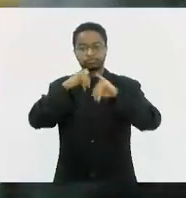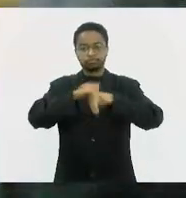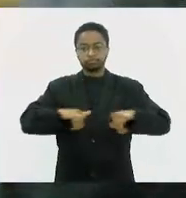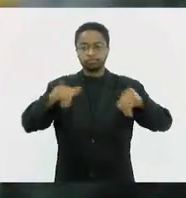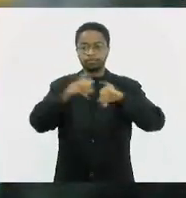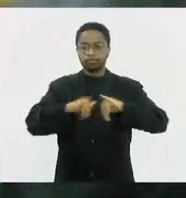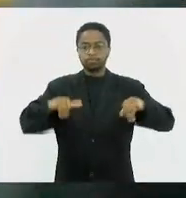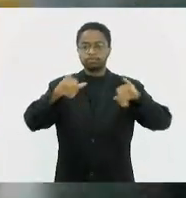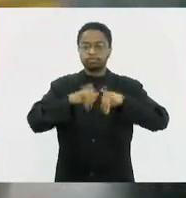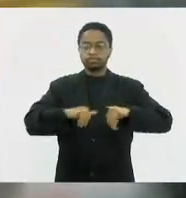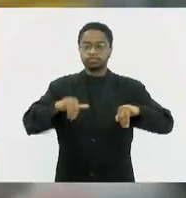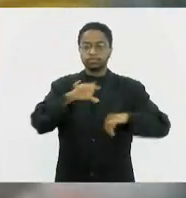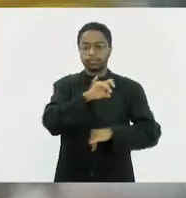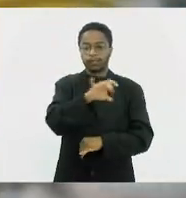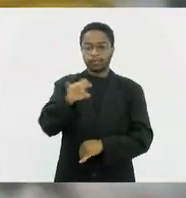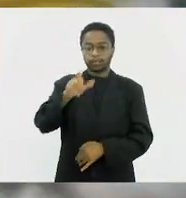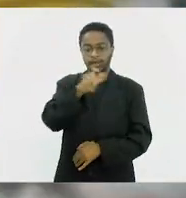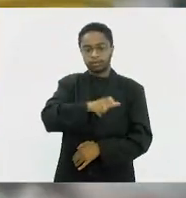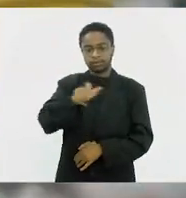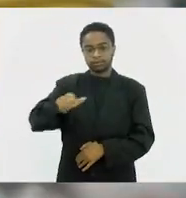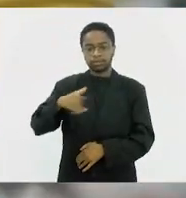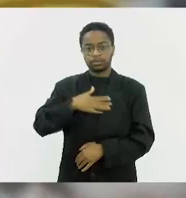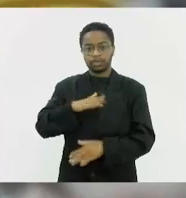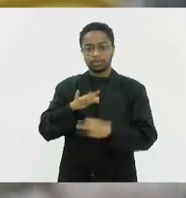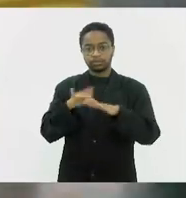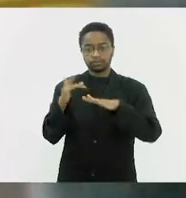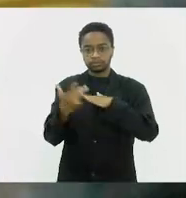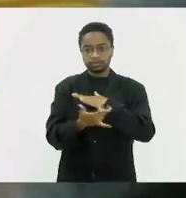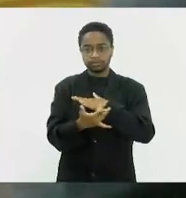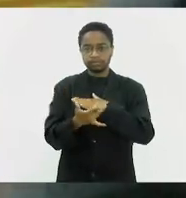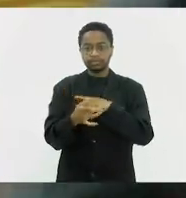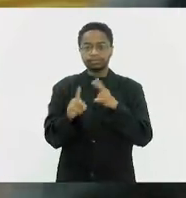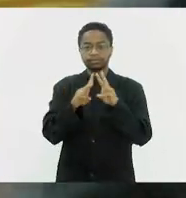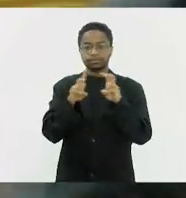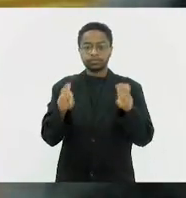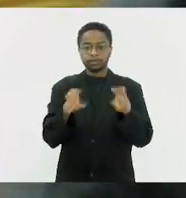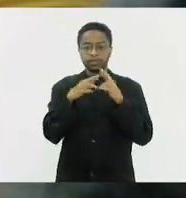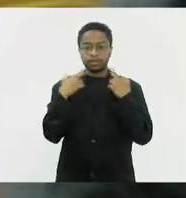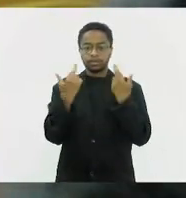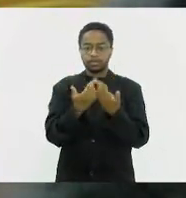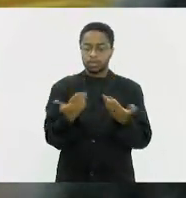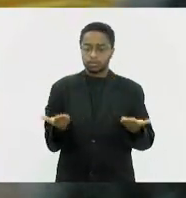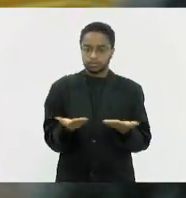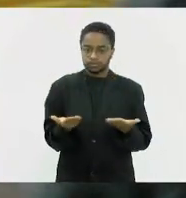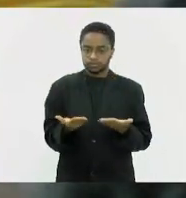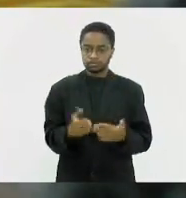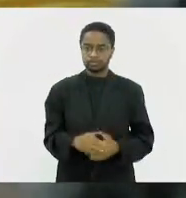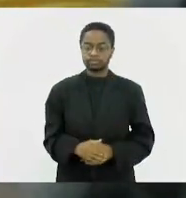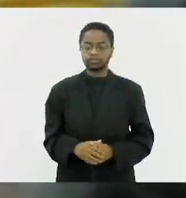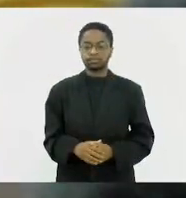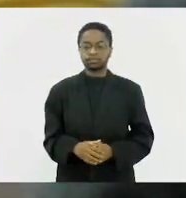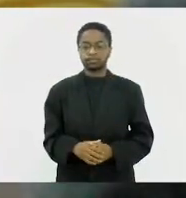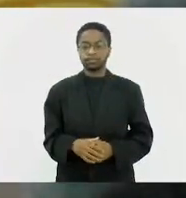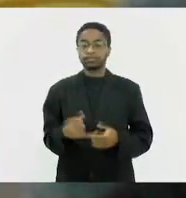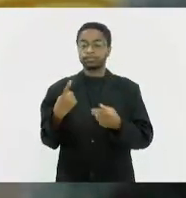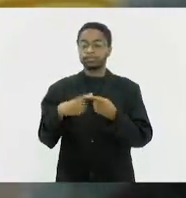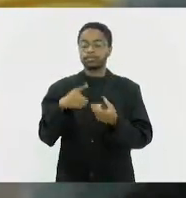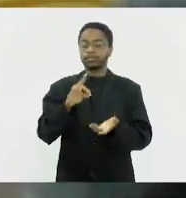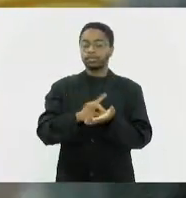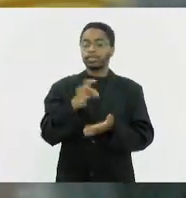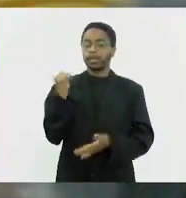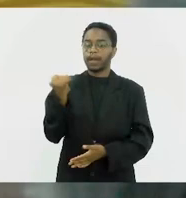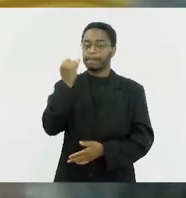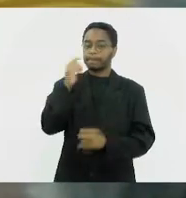cada pessoa da minha rede social essa audiência de hoje. Porque é muito importante essa questão